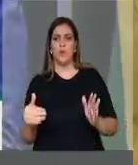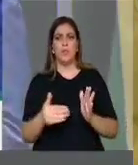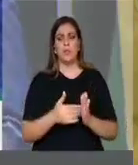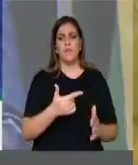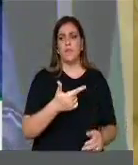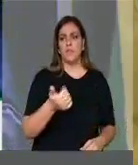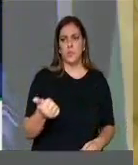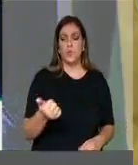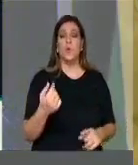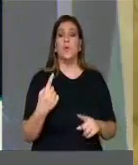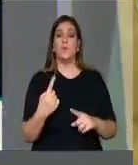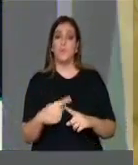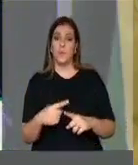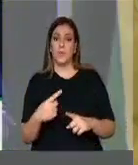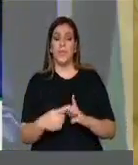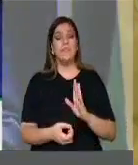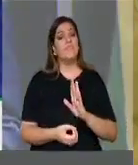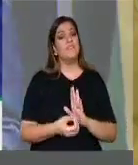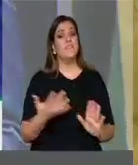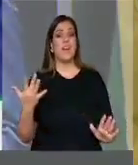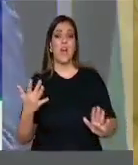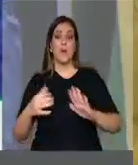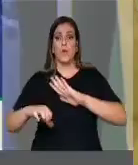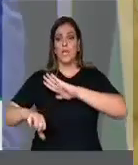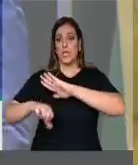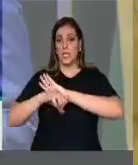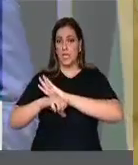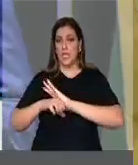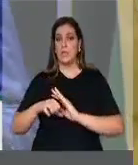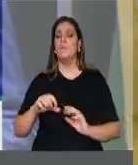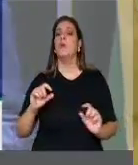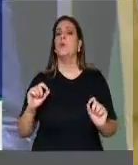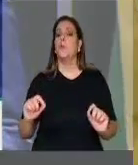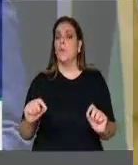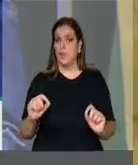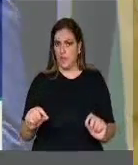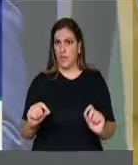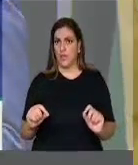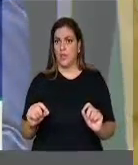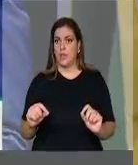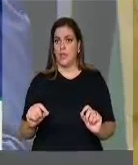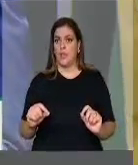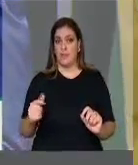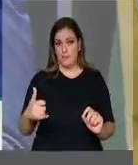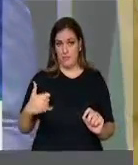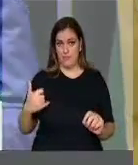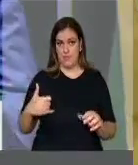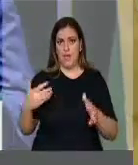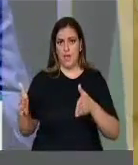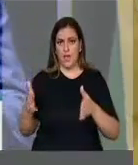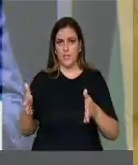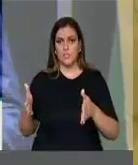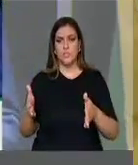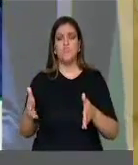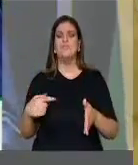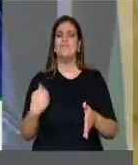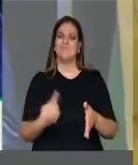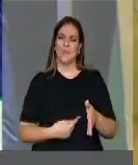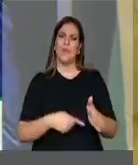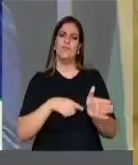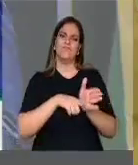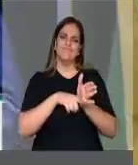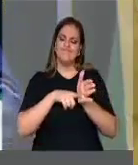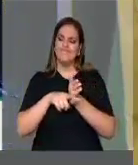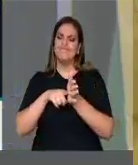uma grande parcela dos crimes que são cometidos por delinquentes, por criminosos. Com essa faixa etária, nós fizemos um avanço